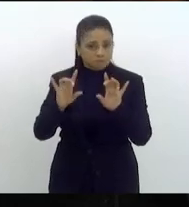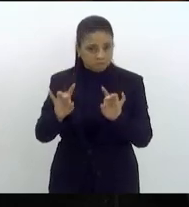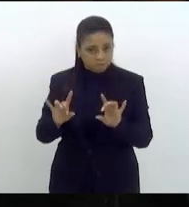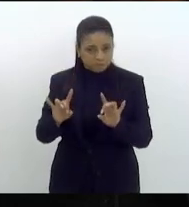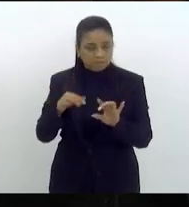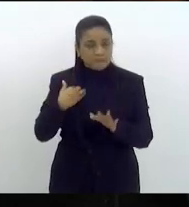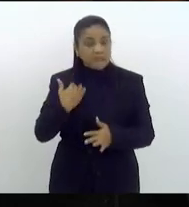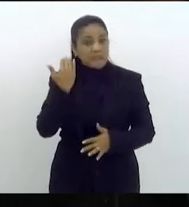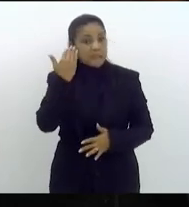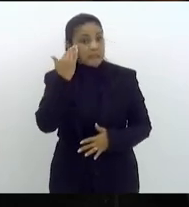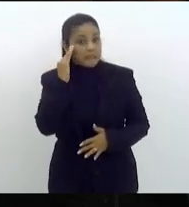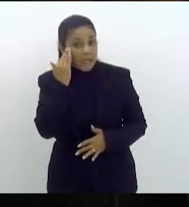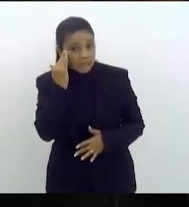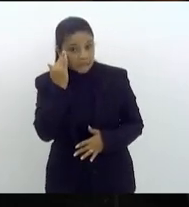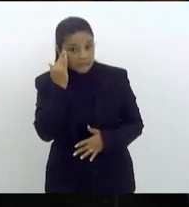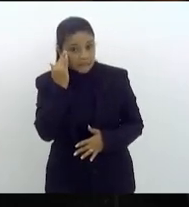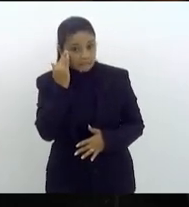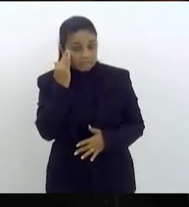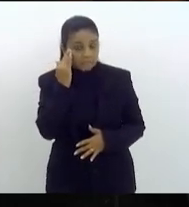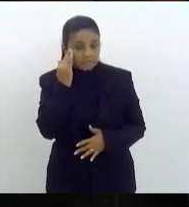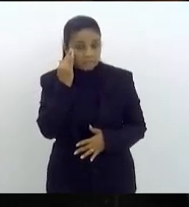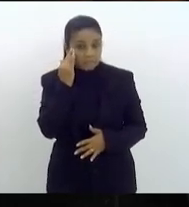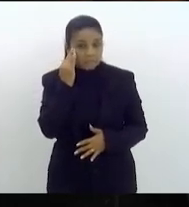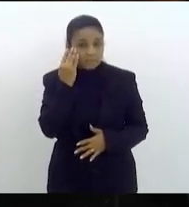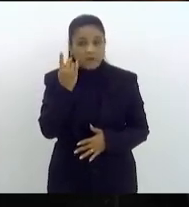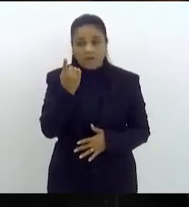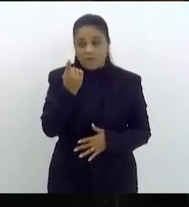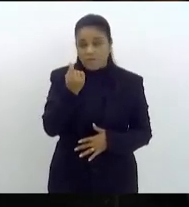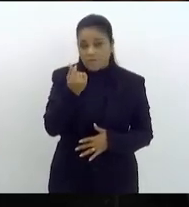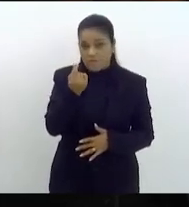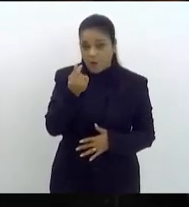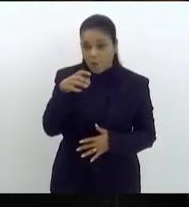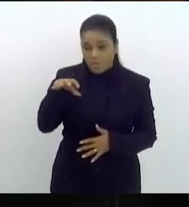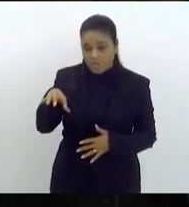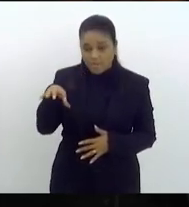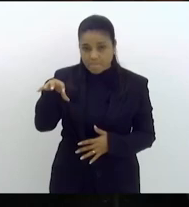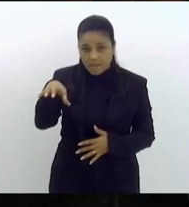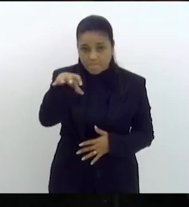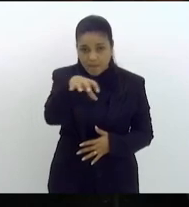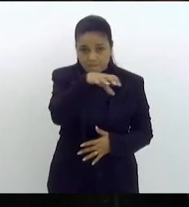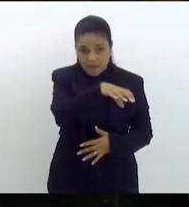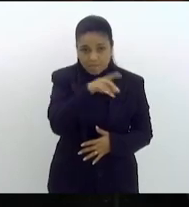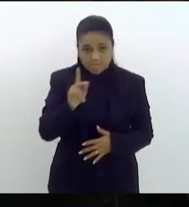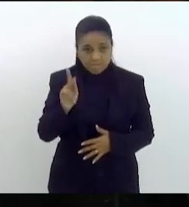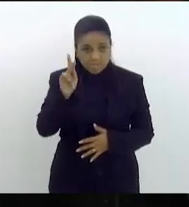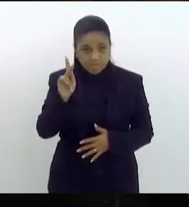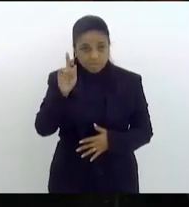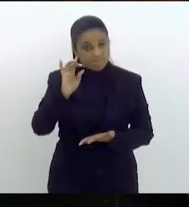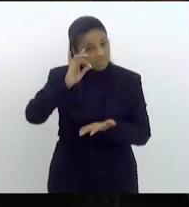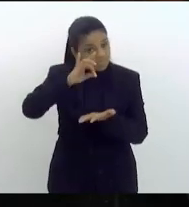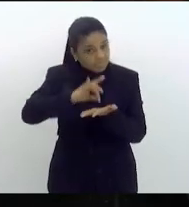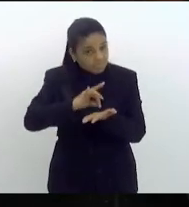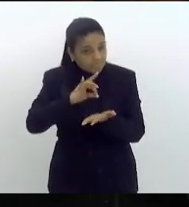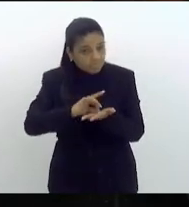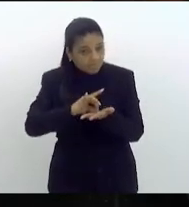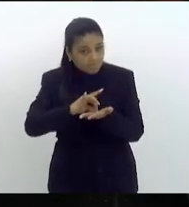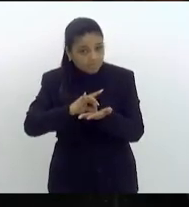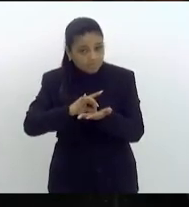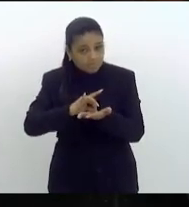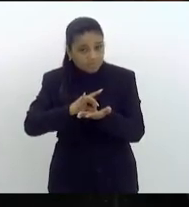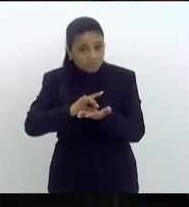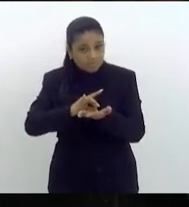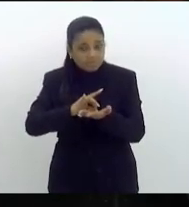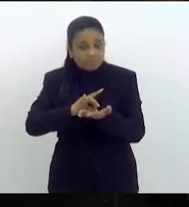deveria se entender com o preço de cada Campo o preço real Isto é aquele